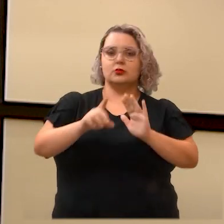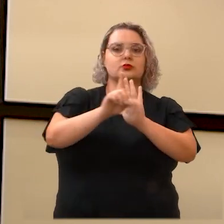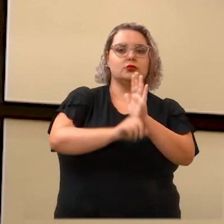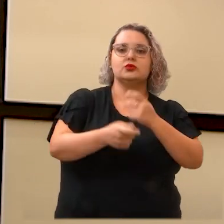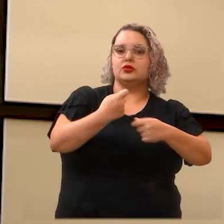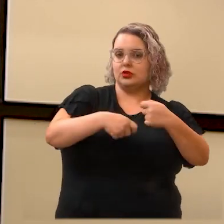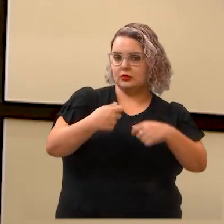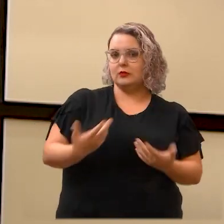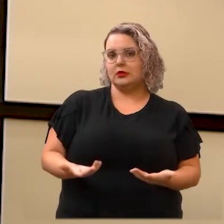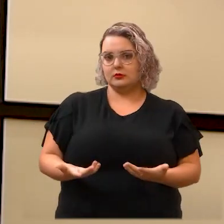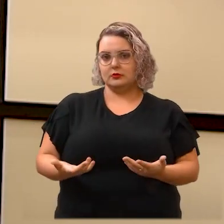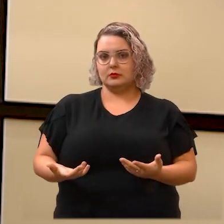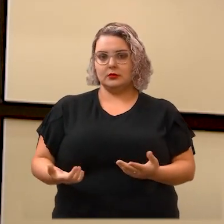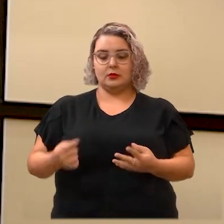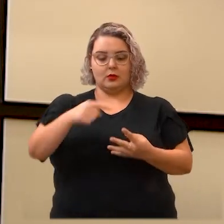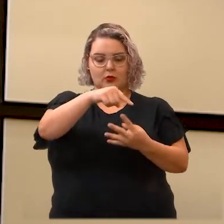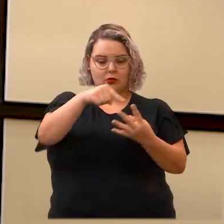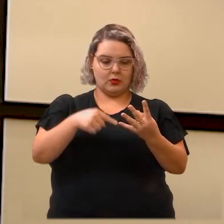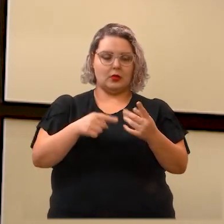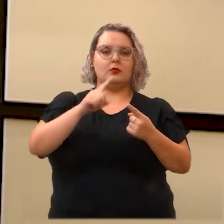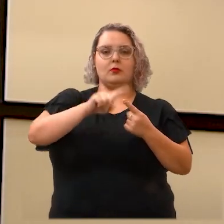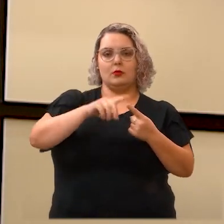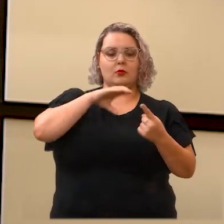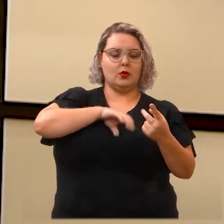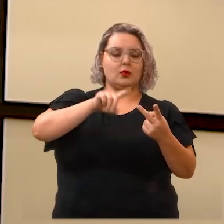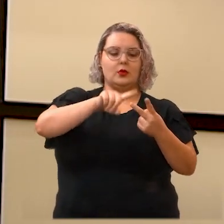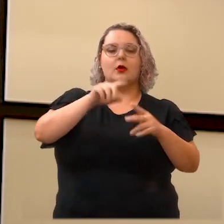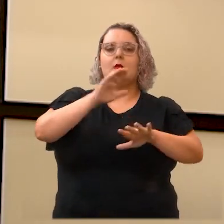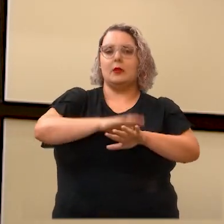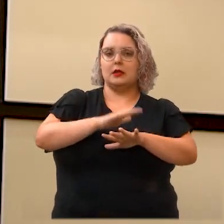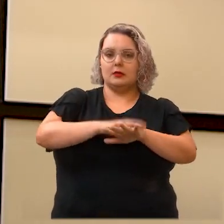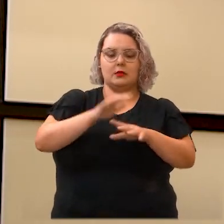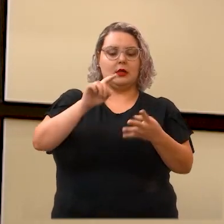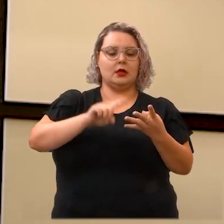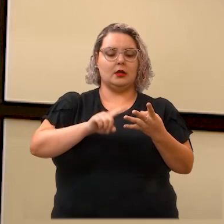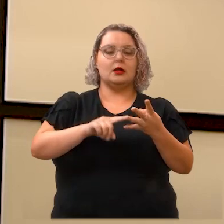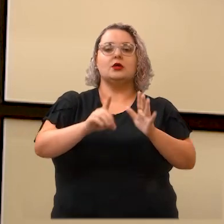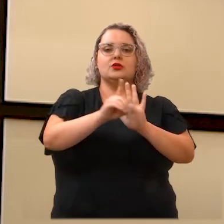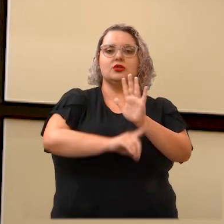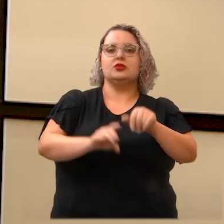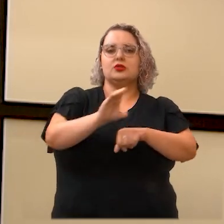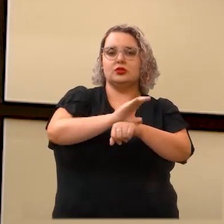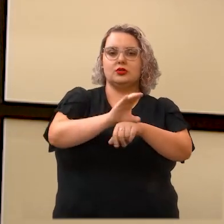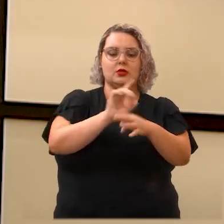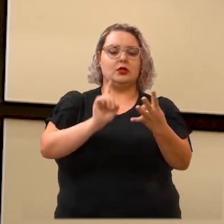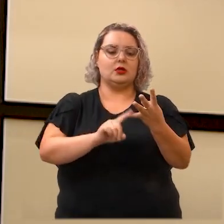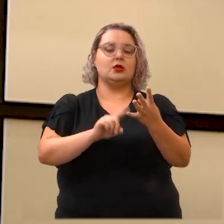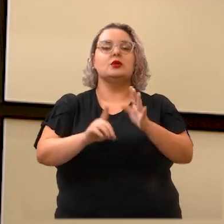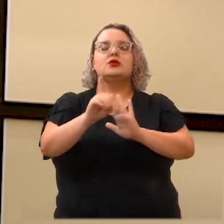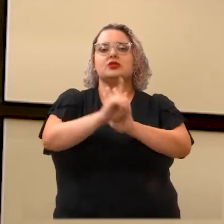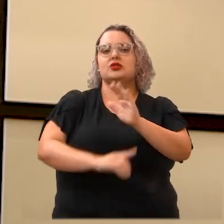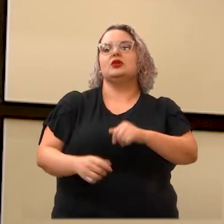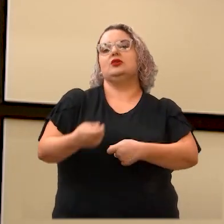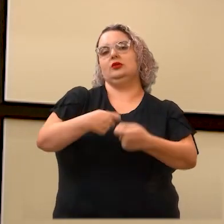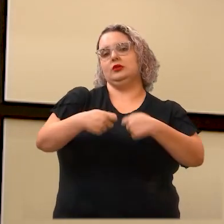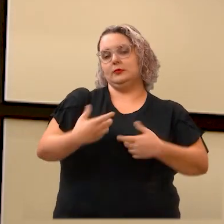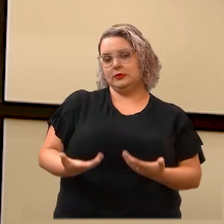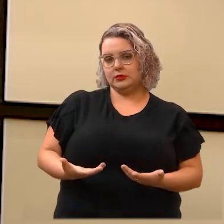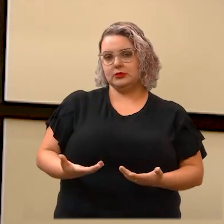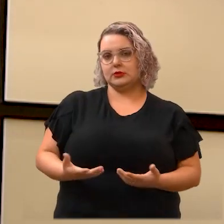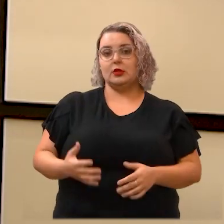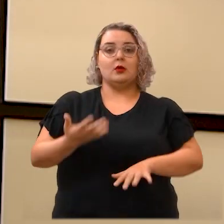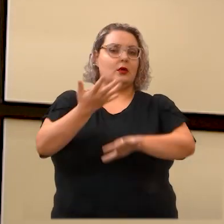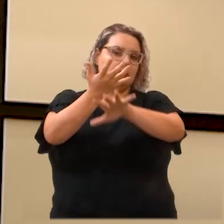no Direito Administrativo Então olha esse T4 matérias português matemática direito constitucional direito administrativo bom